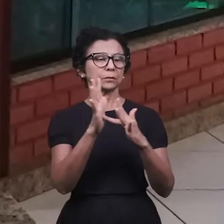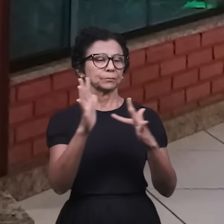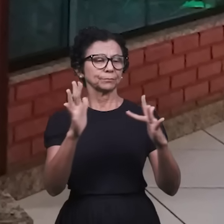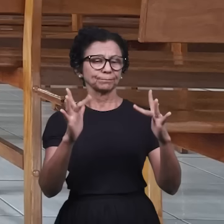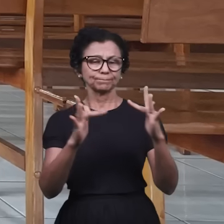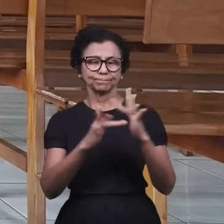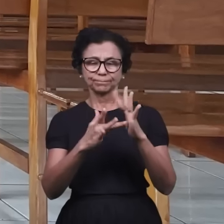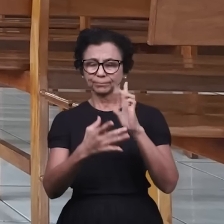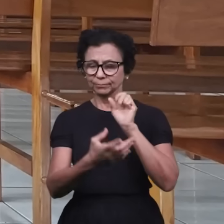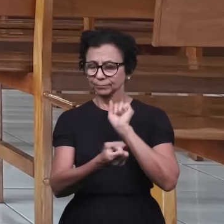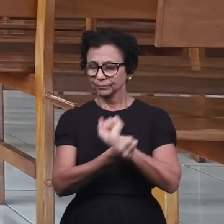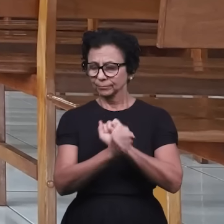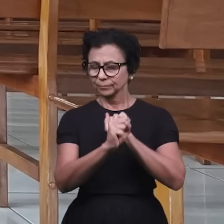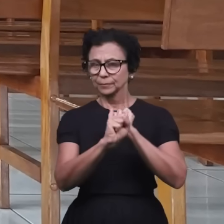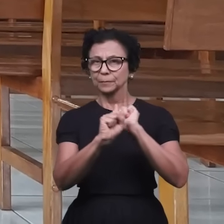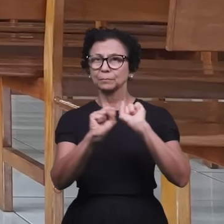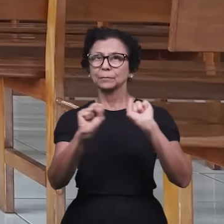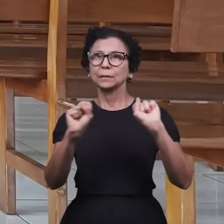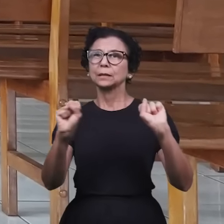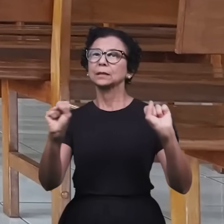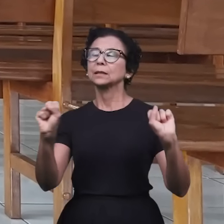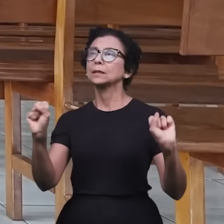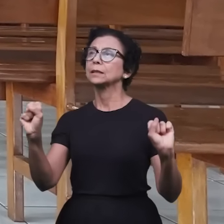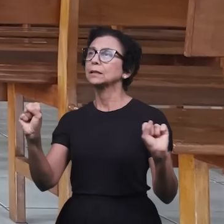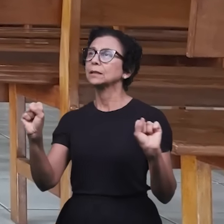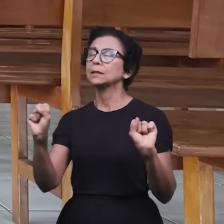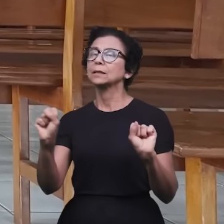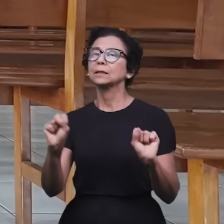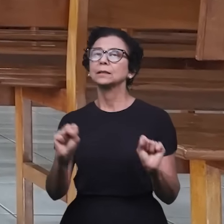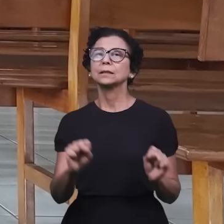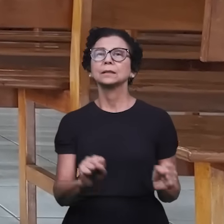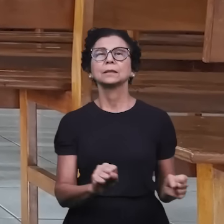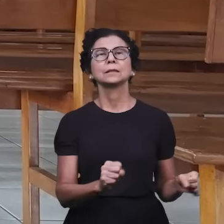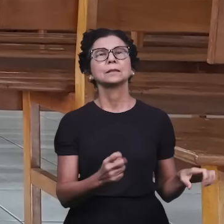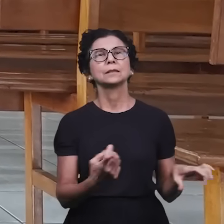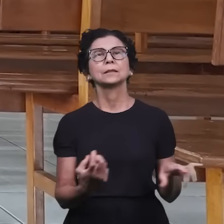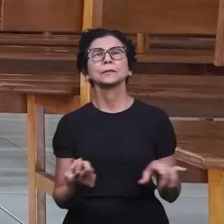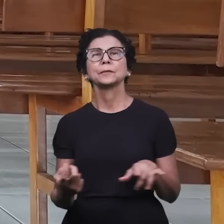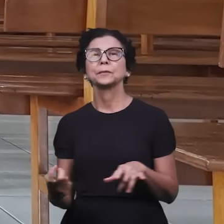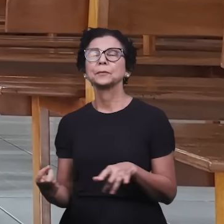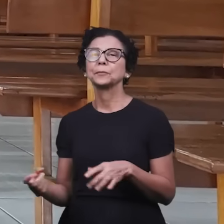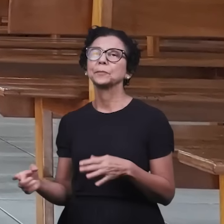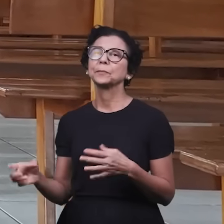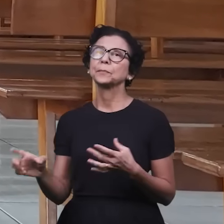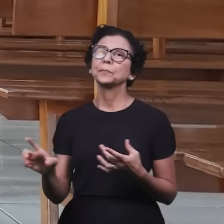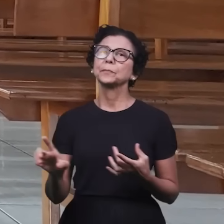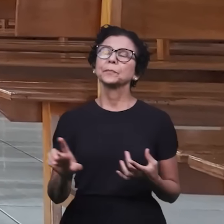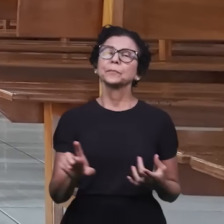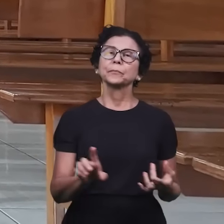Põe teu sangue em mim